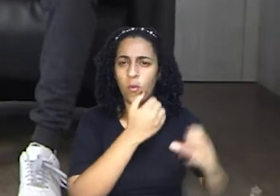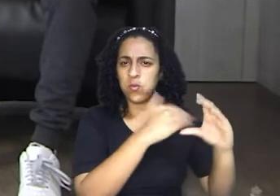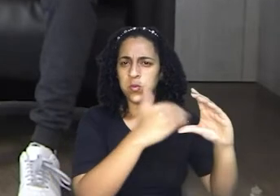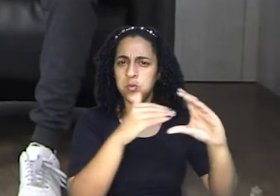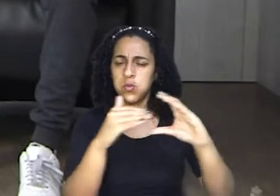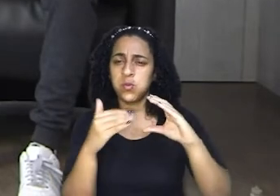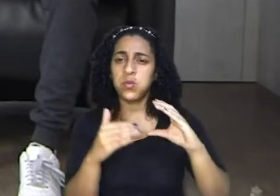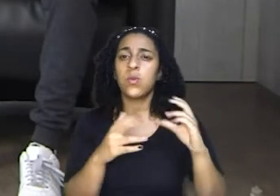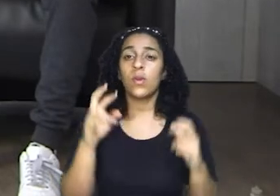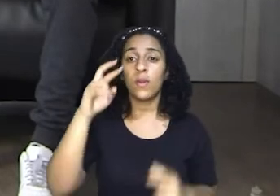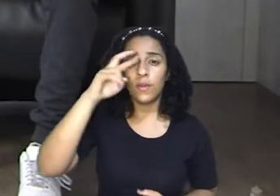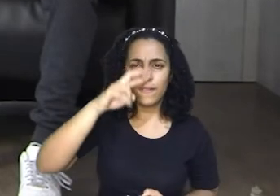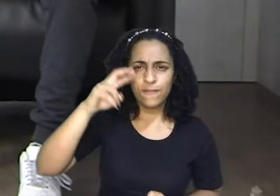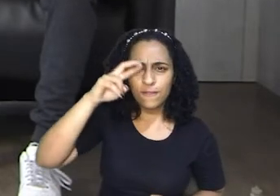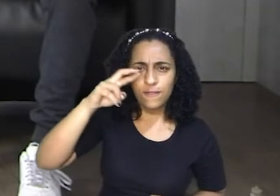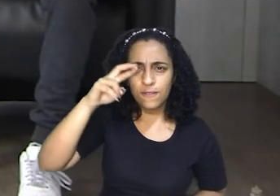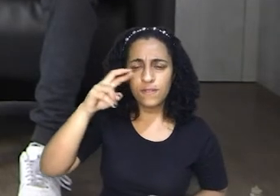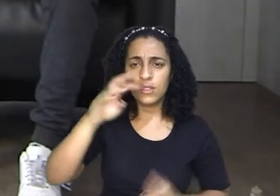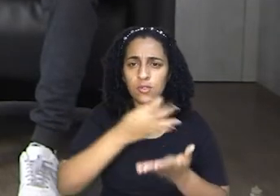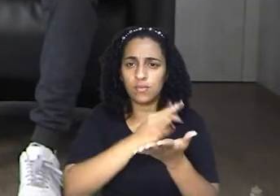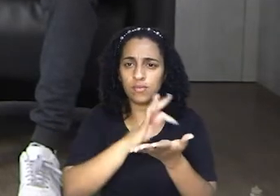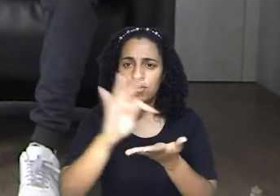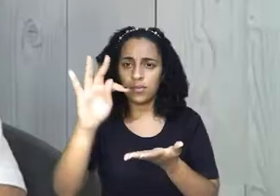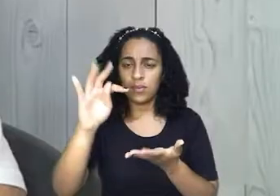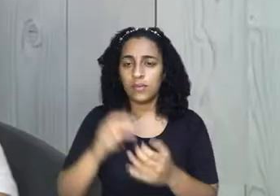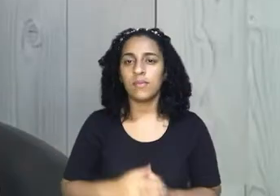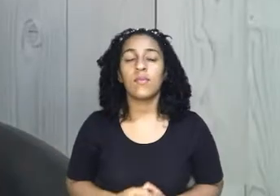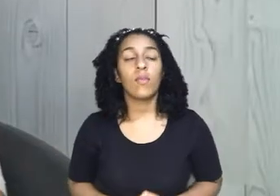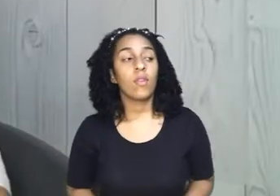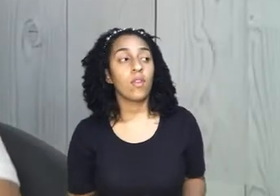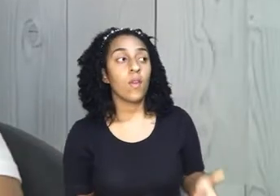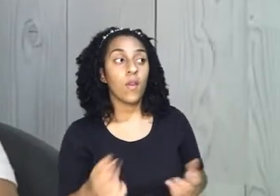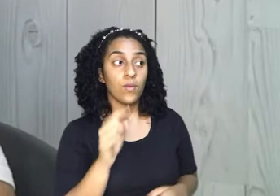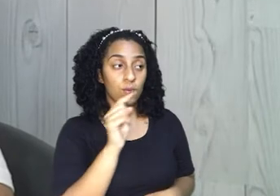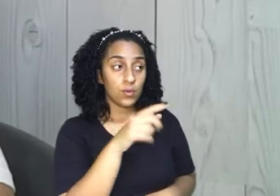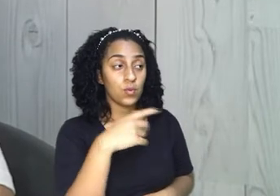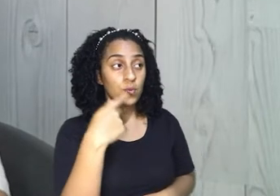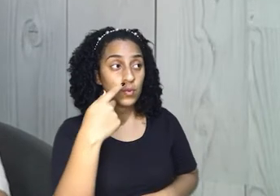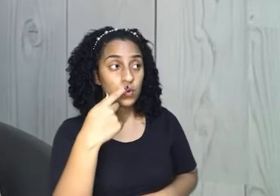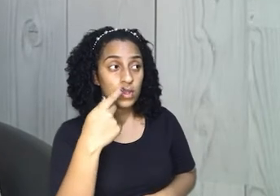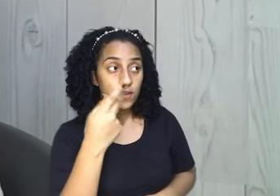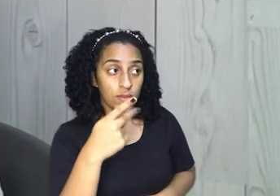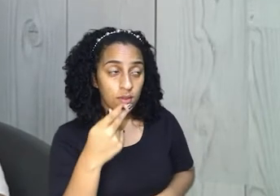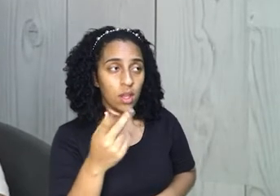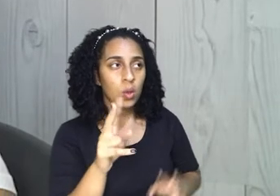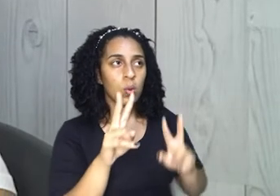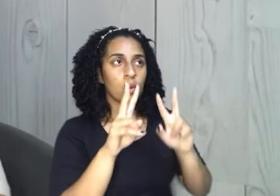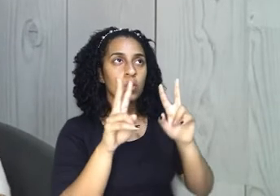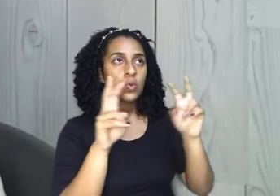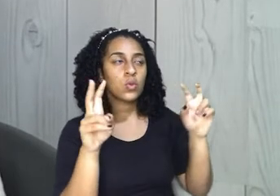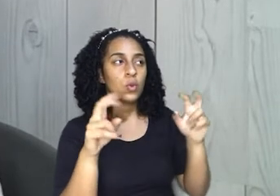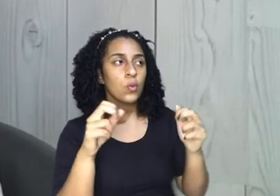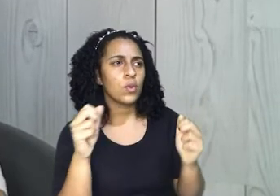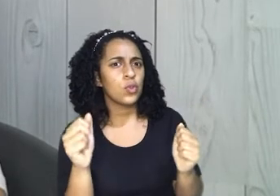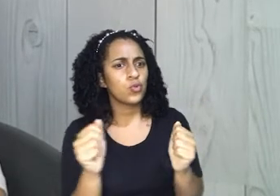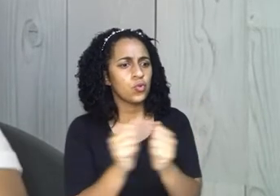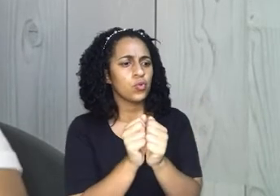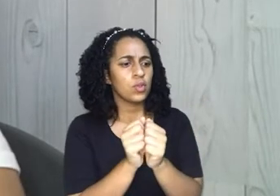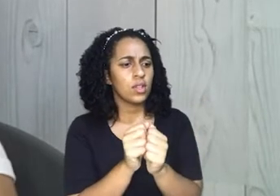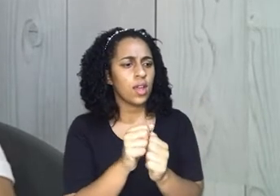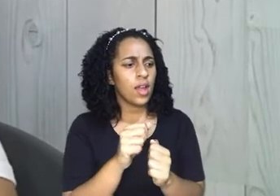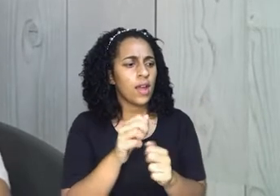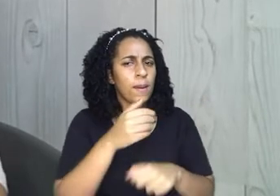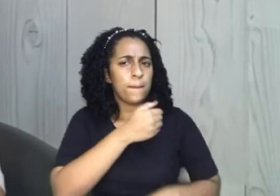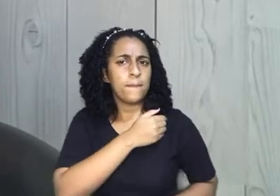e desse dessa vigia por meio das tecnologias e Alexa você falou em juntar as duas questões aí do racismo